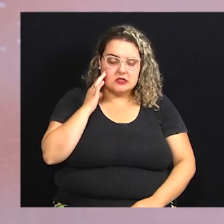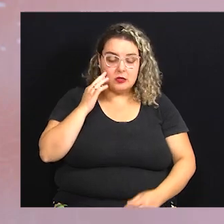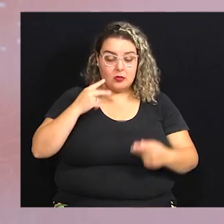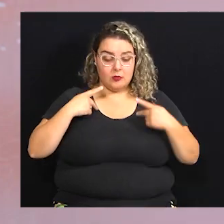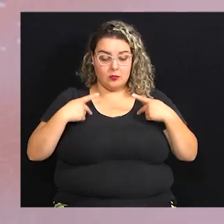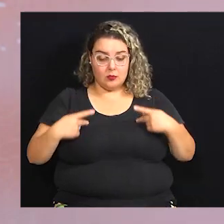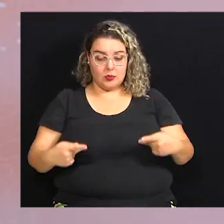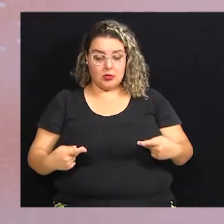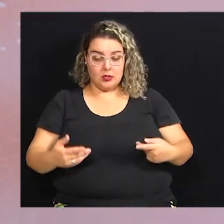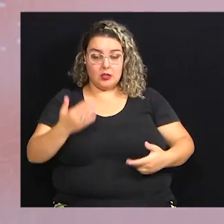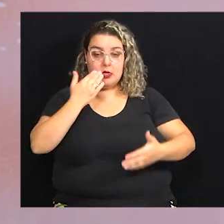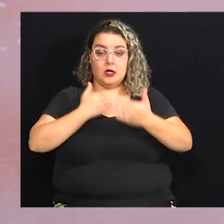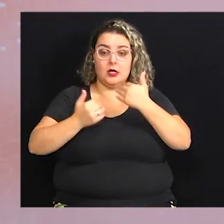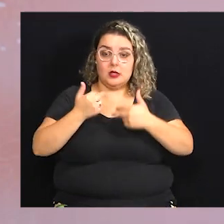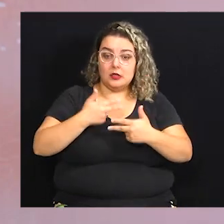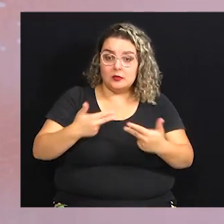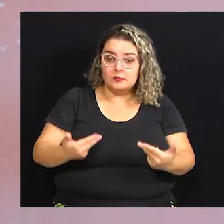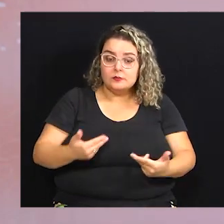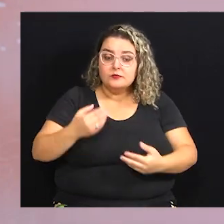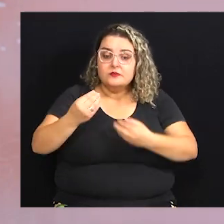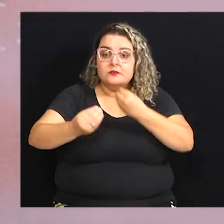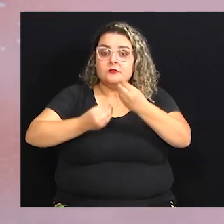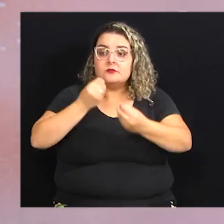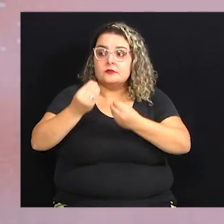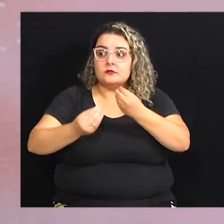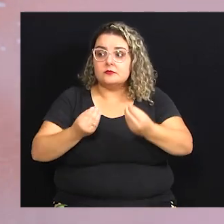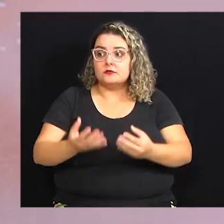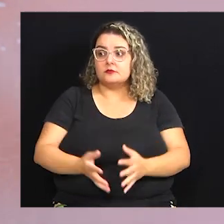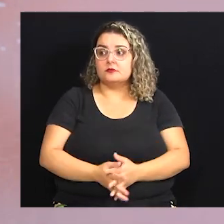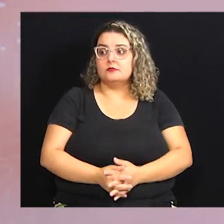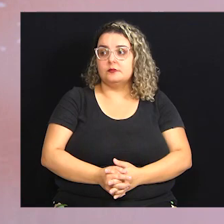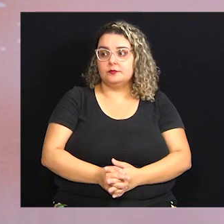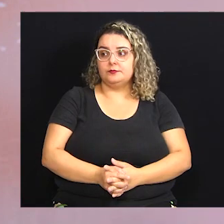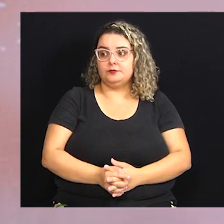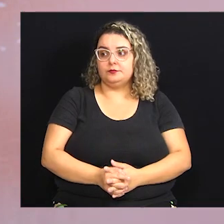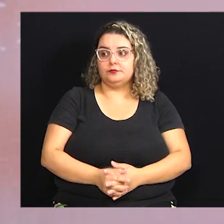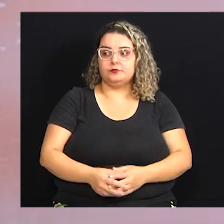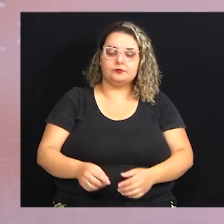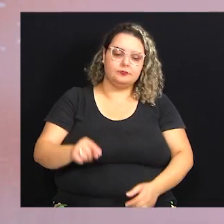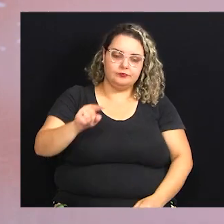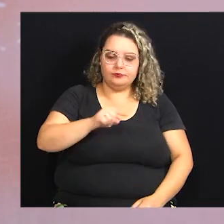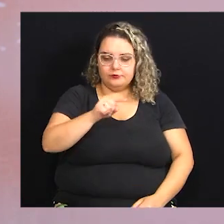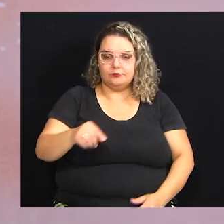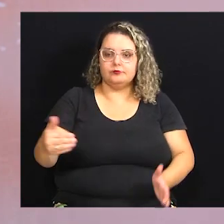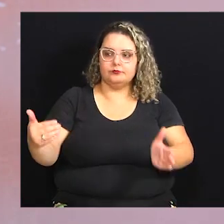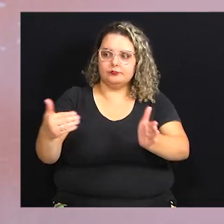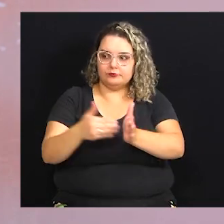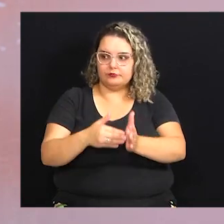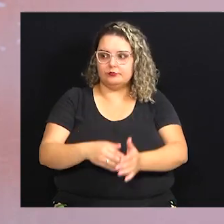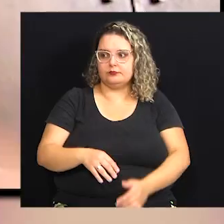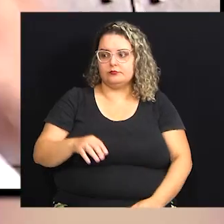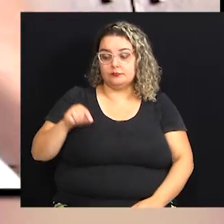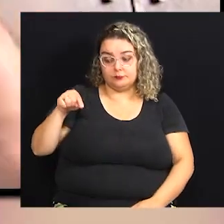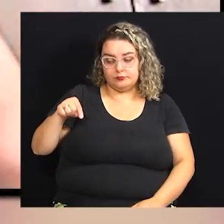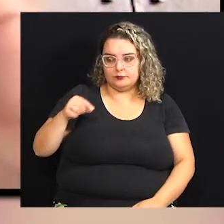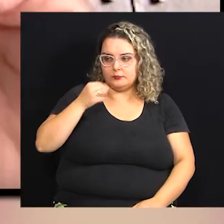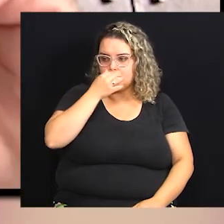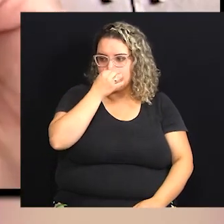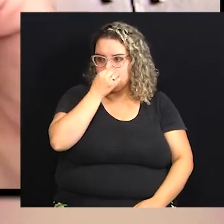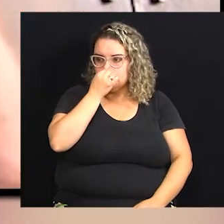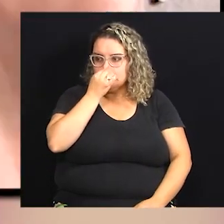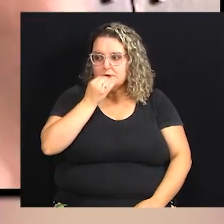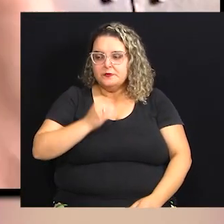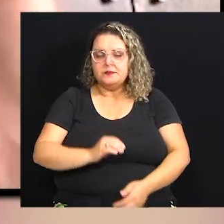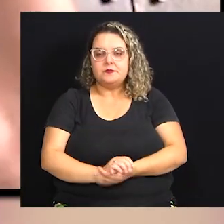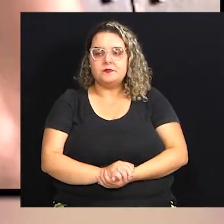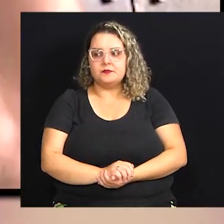problema postural, alimentação, como ir excluindo esses fatores até chegar na enxaqueca? A enxaqueca